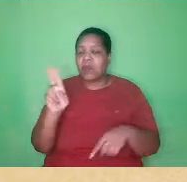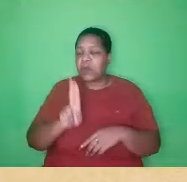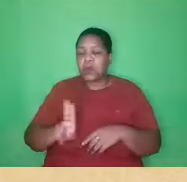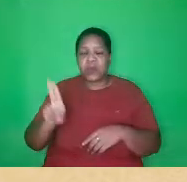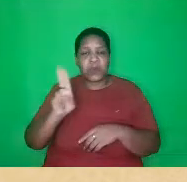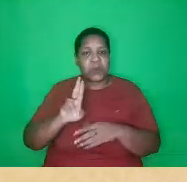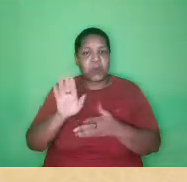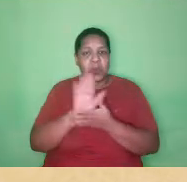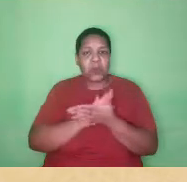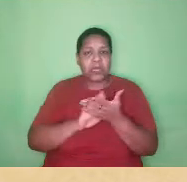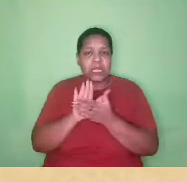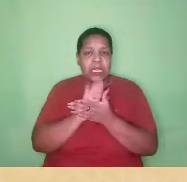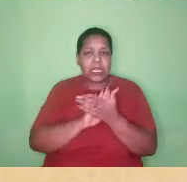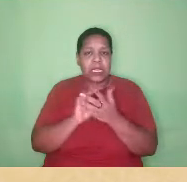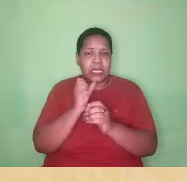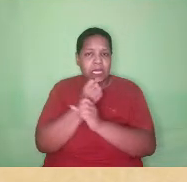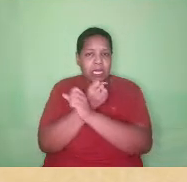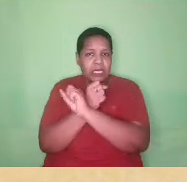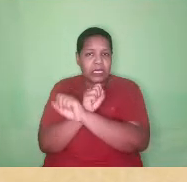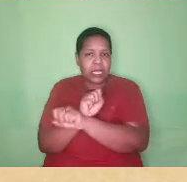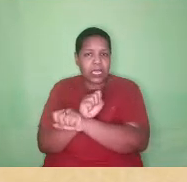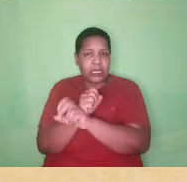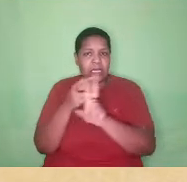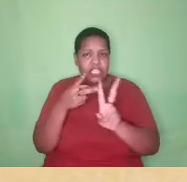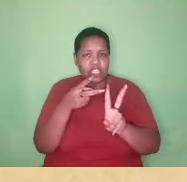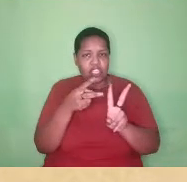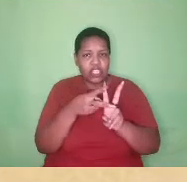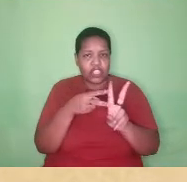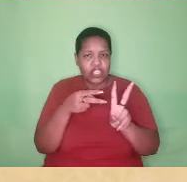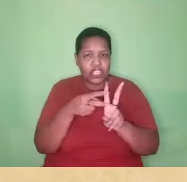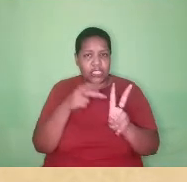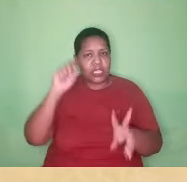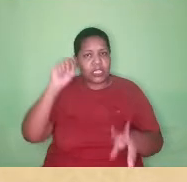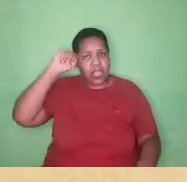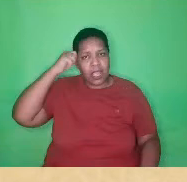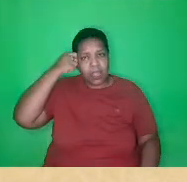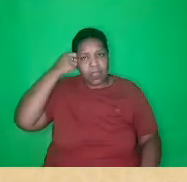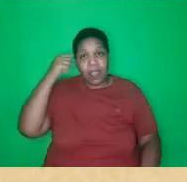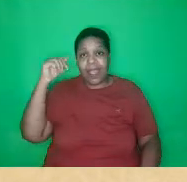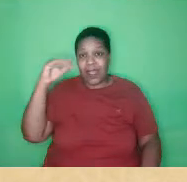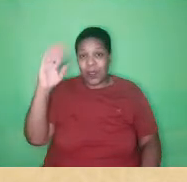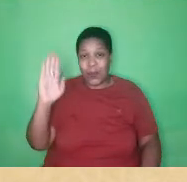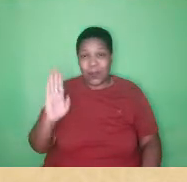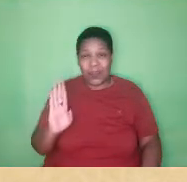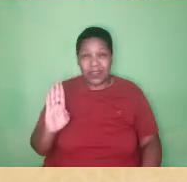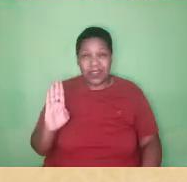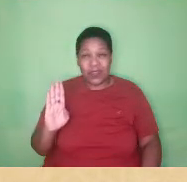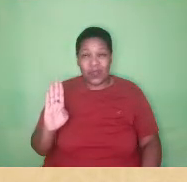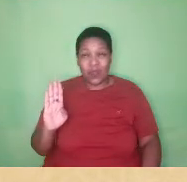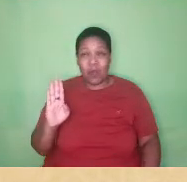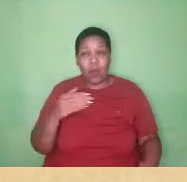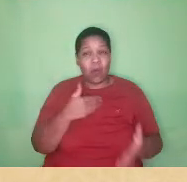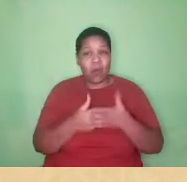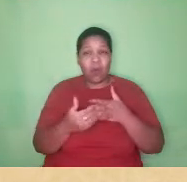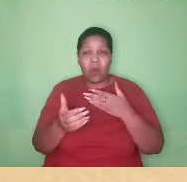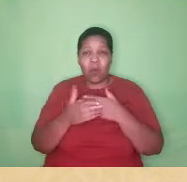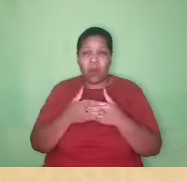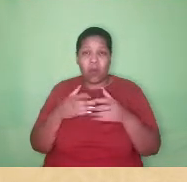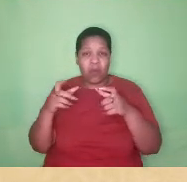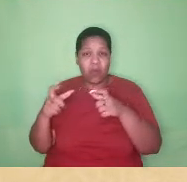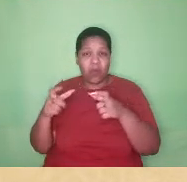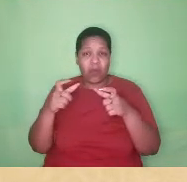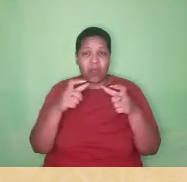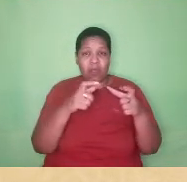de escravizados indígenas e africanos. Caso brasileiro, onde quer que seja, você pode